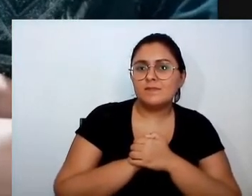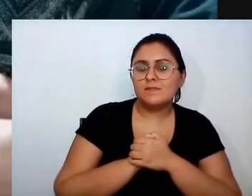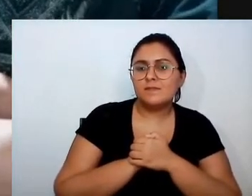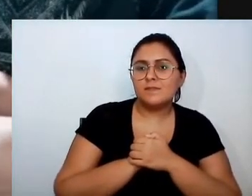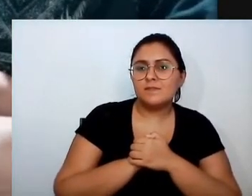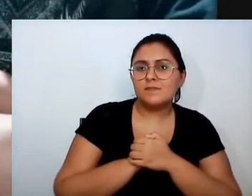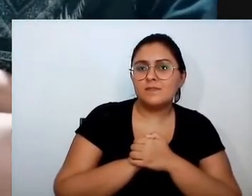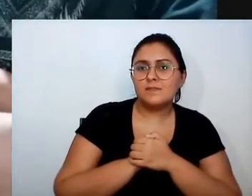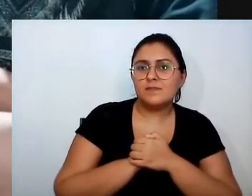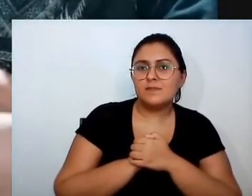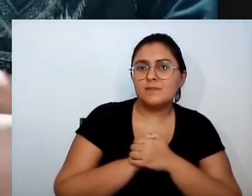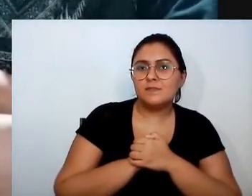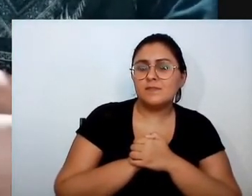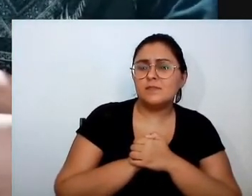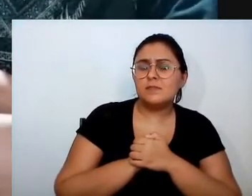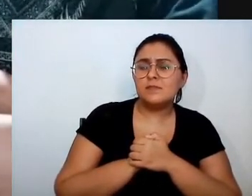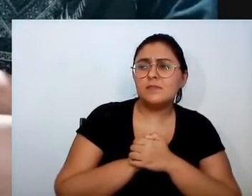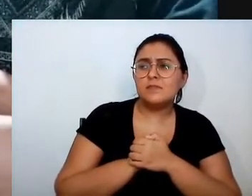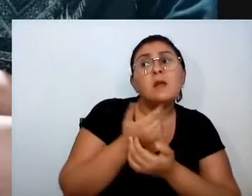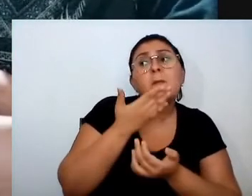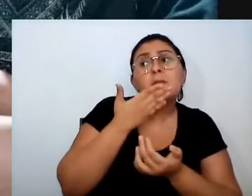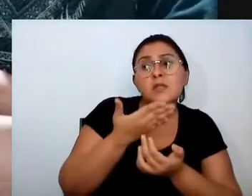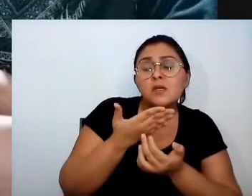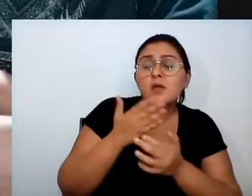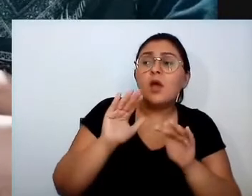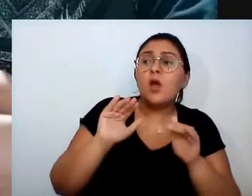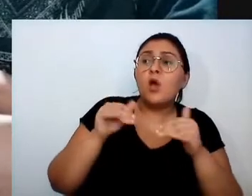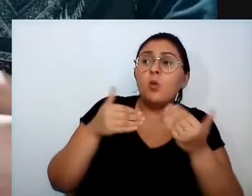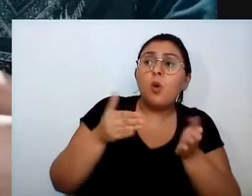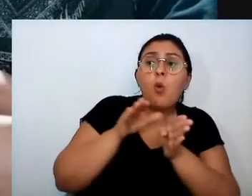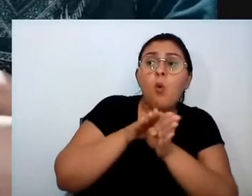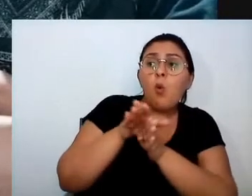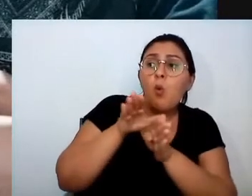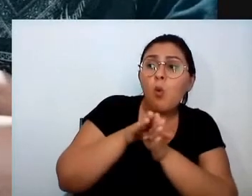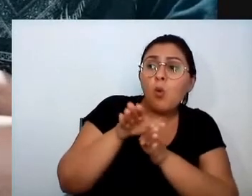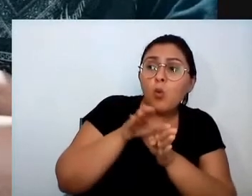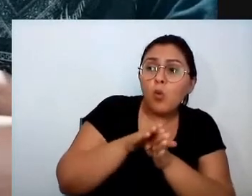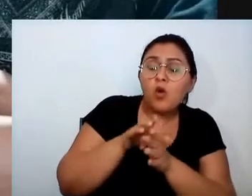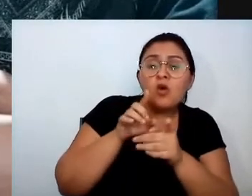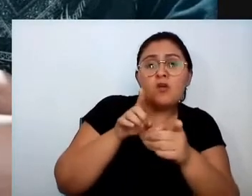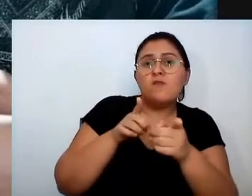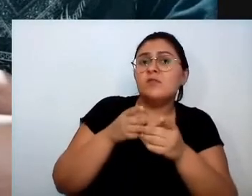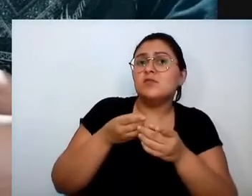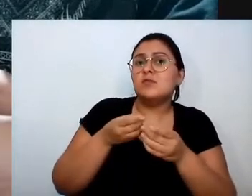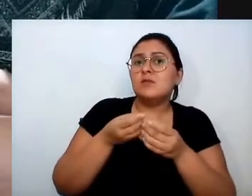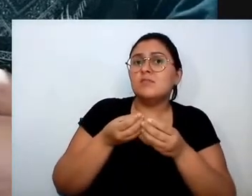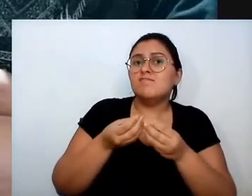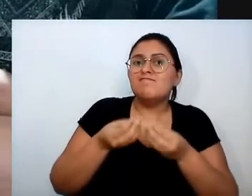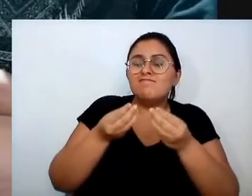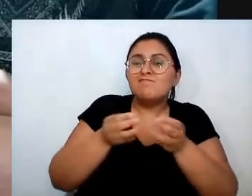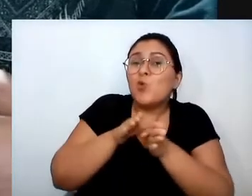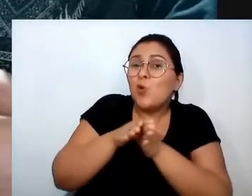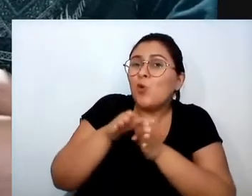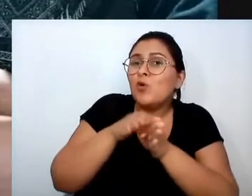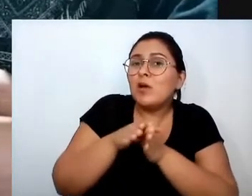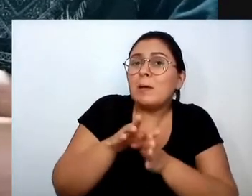você pudesse, né, dar um conselho a uma pessoa que é cega e que quer aprender a tocar algum instrumento, quer aprender a tocar violão, o que é que você